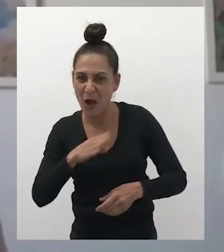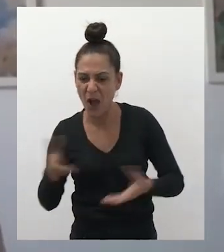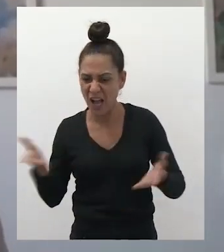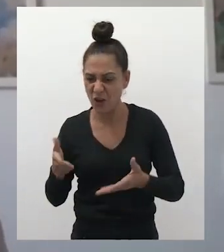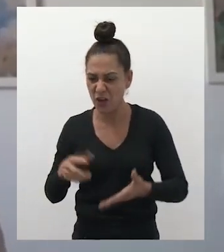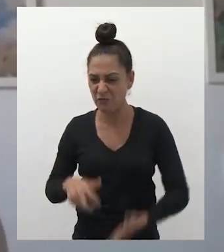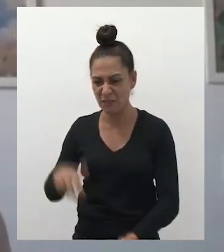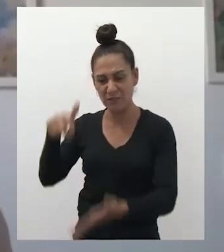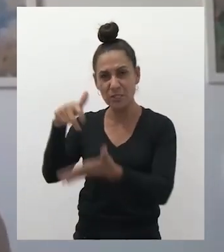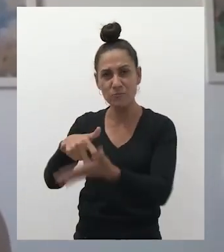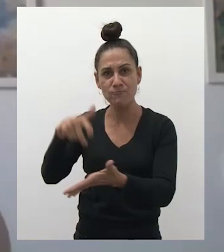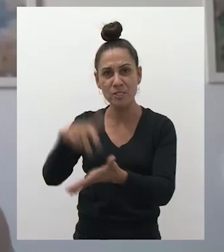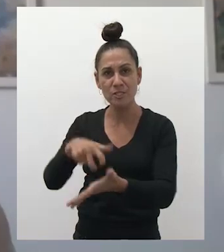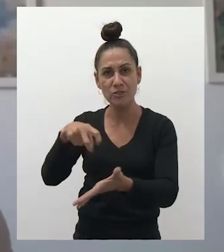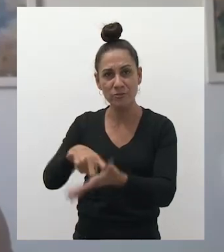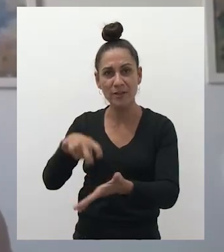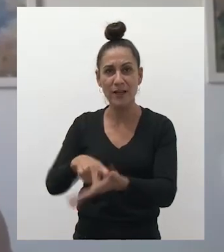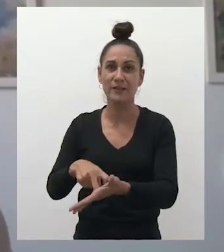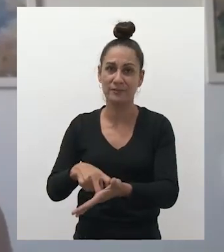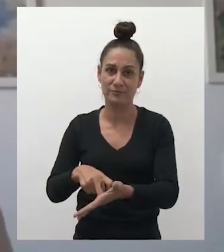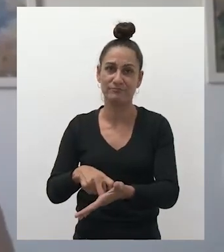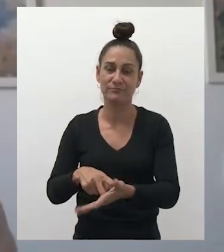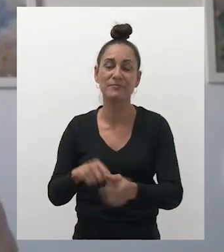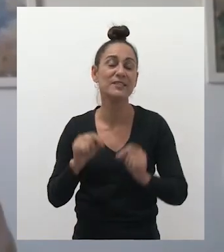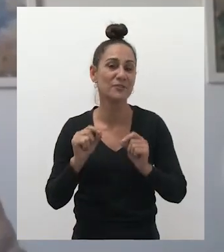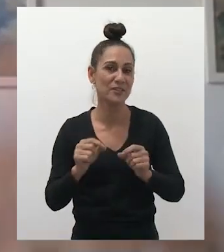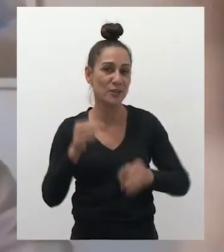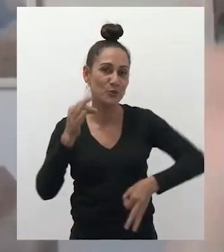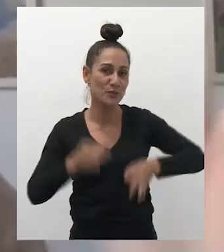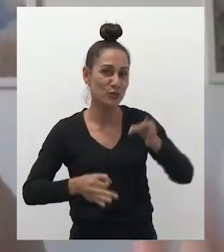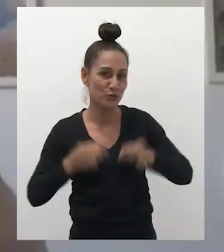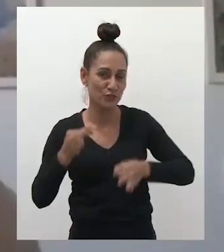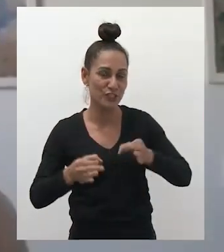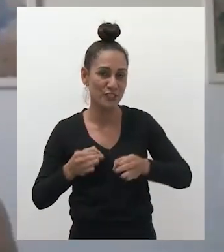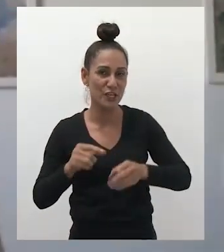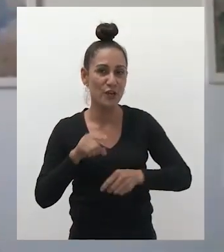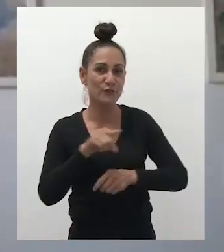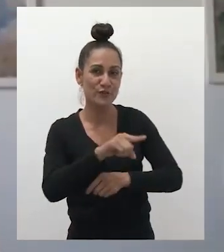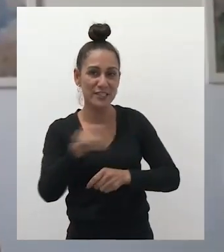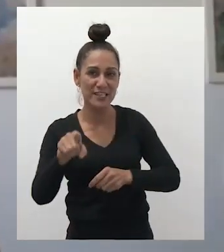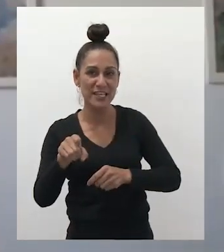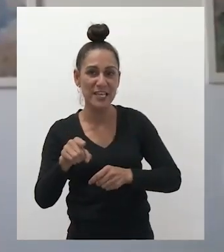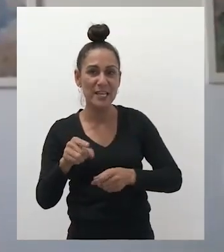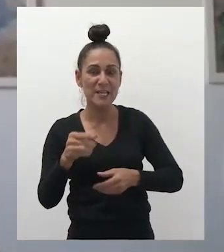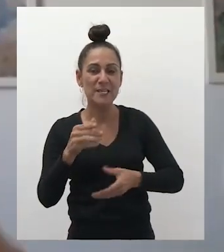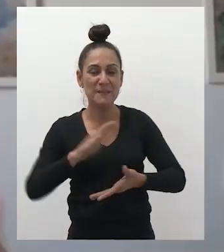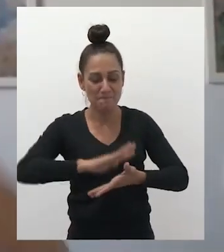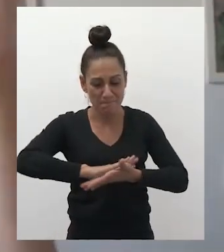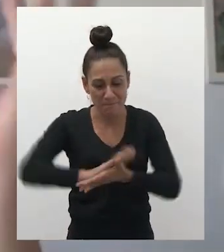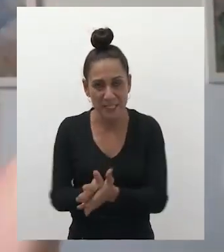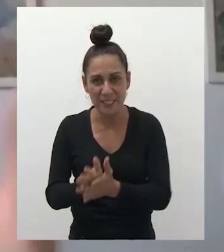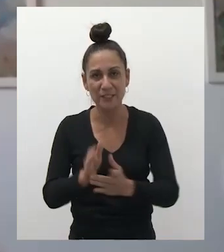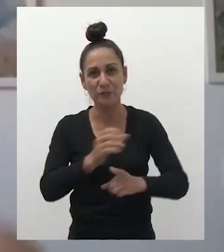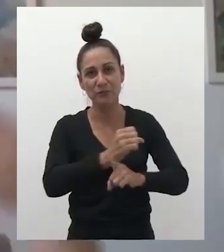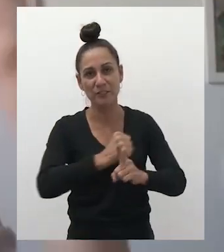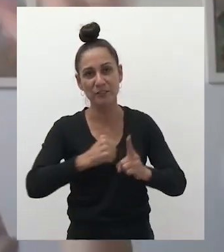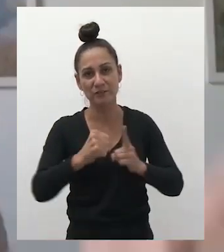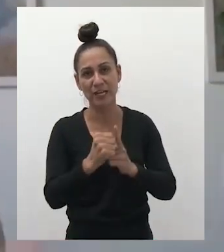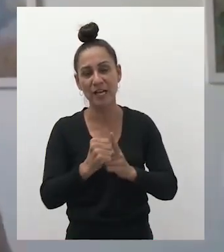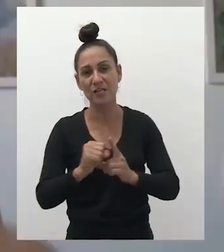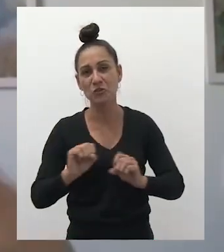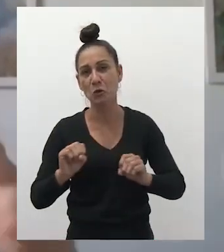mas uma justiça que olha, você que prejudicou a sociedade, você que, enfim, por